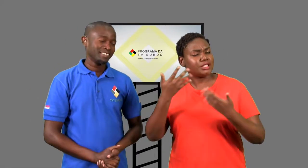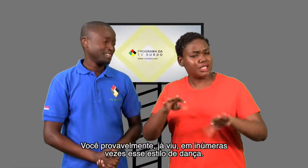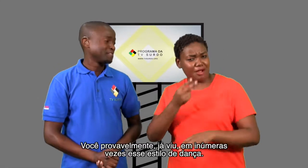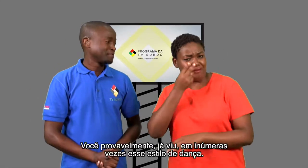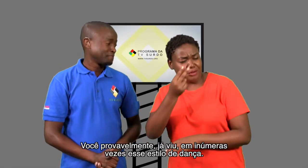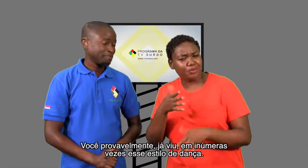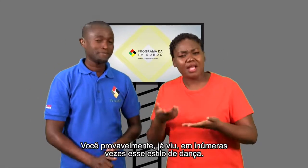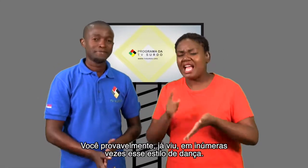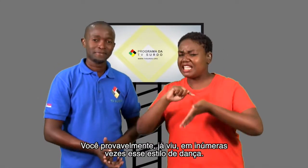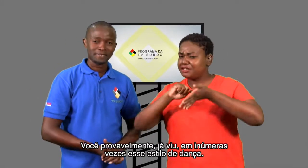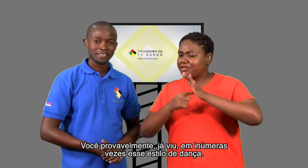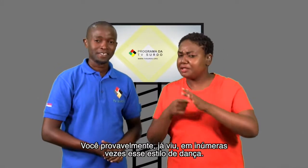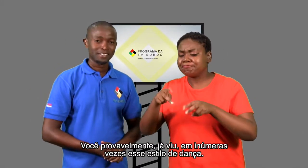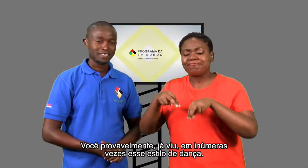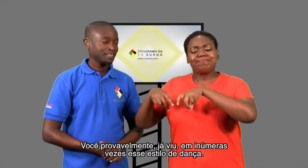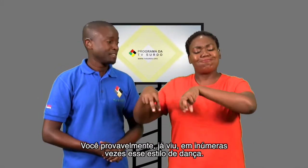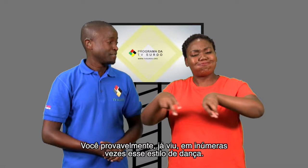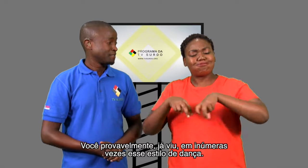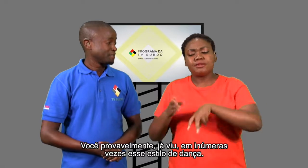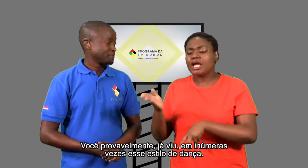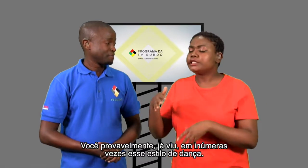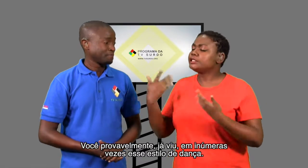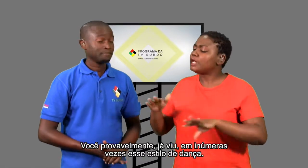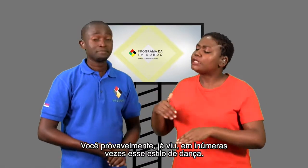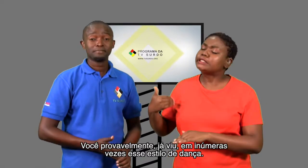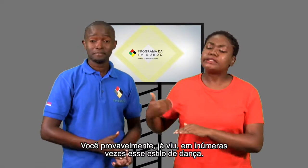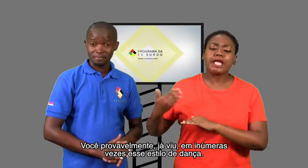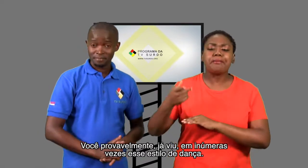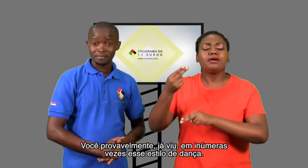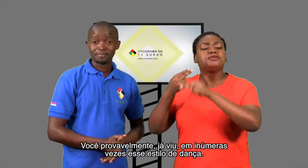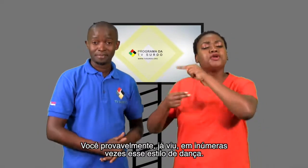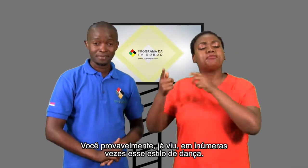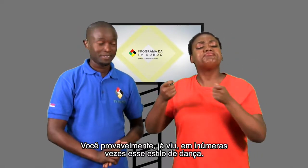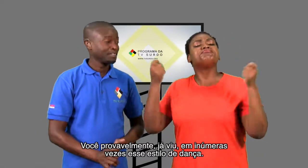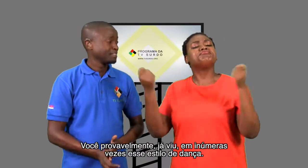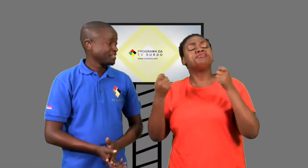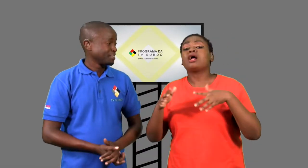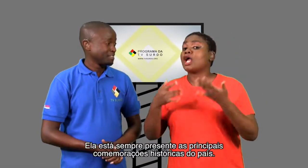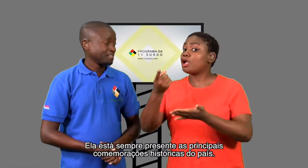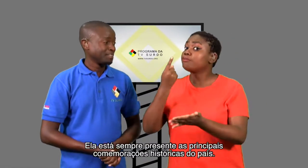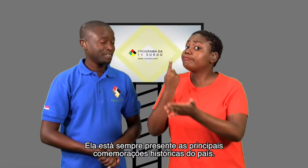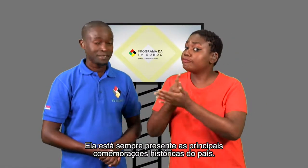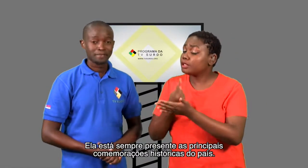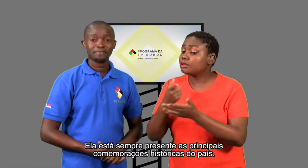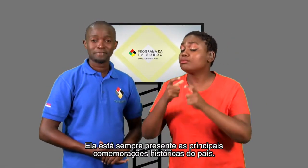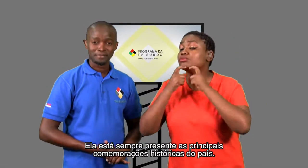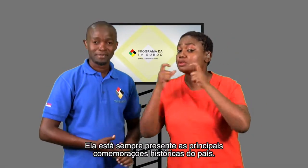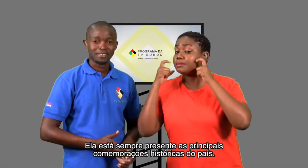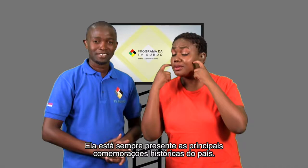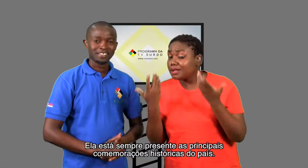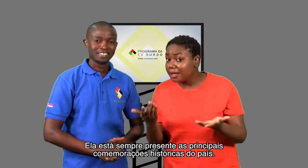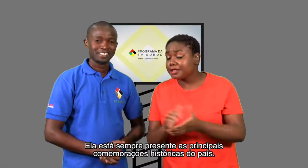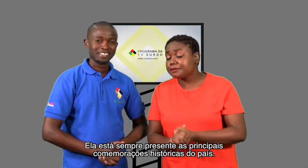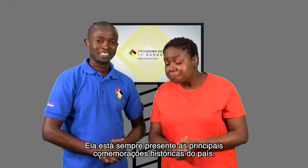Você provavelmente já viu em inúmeras vezes esse estilo de dança. Ela está sempre presente nas